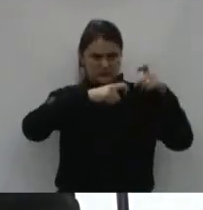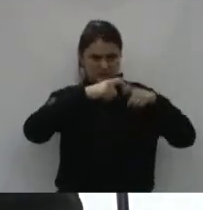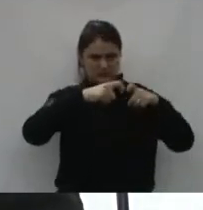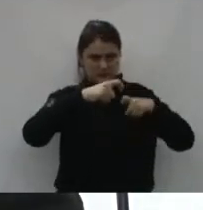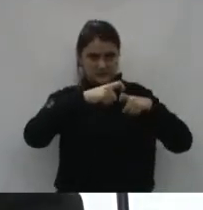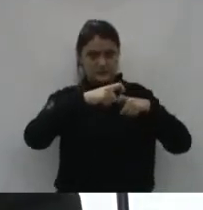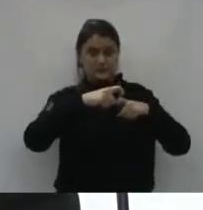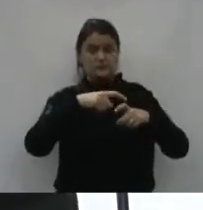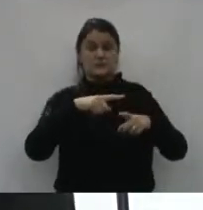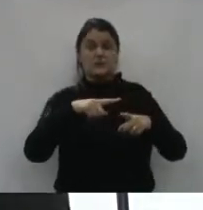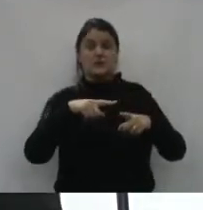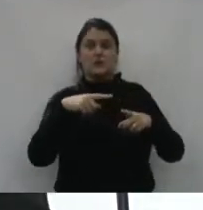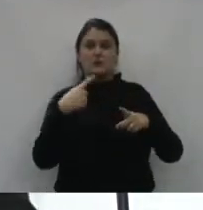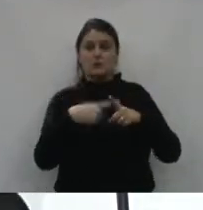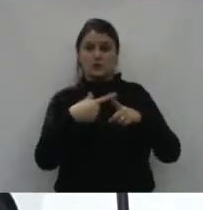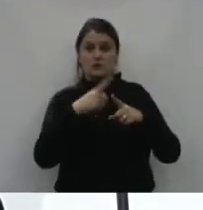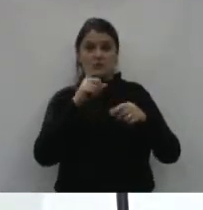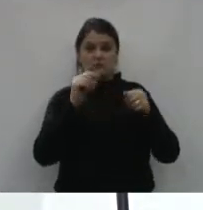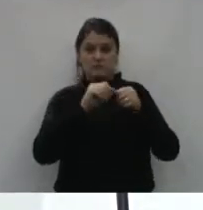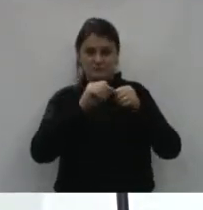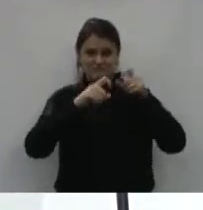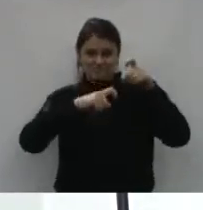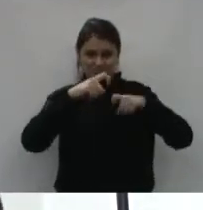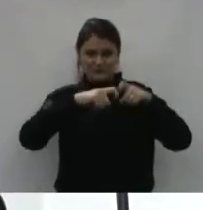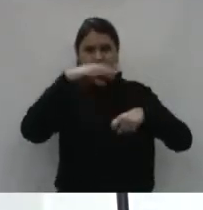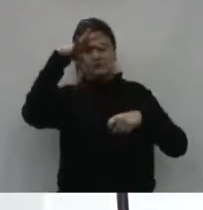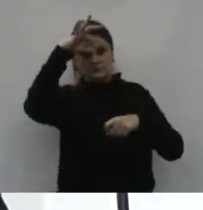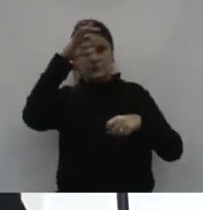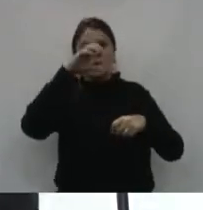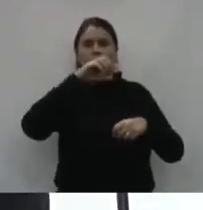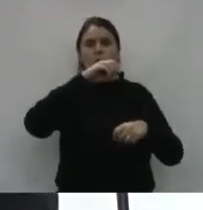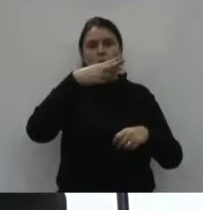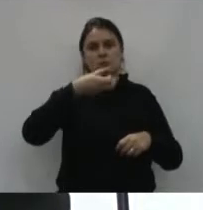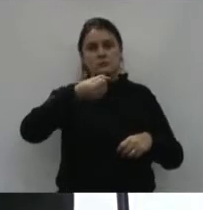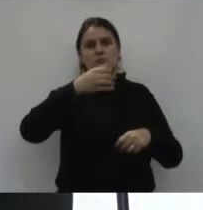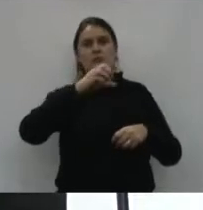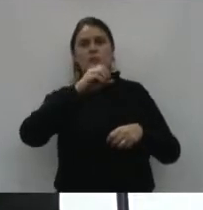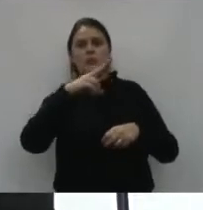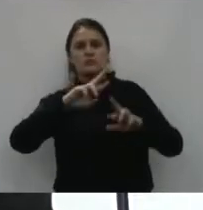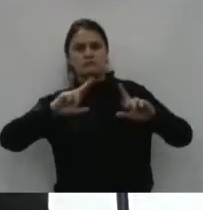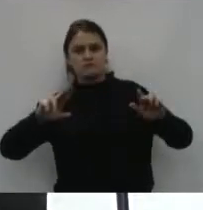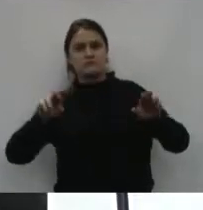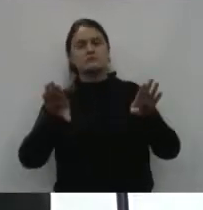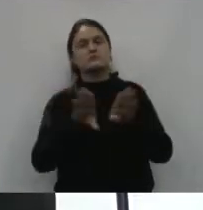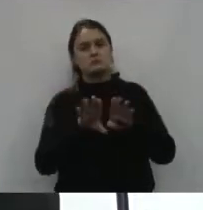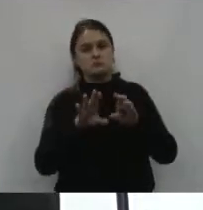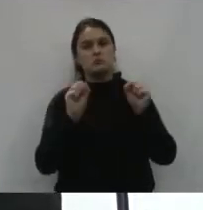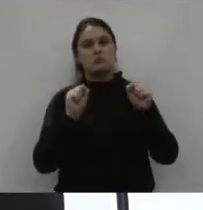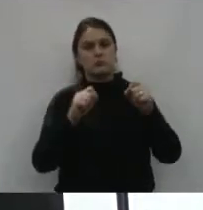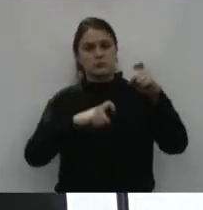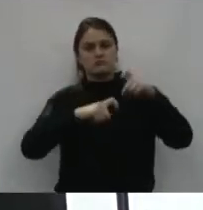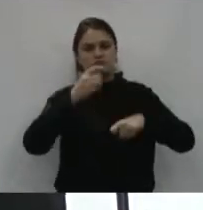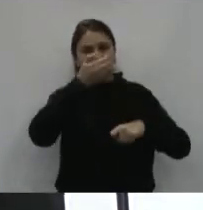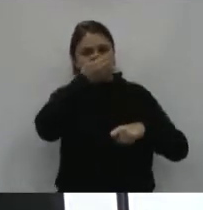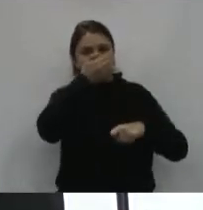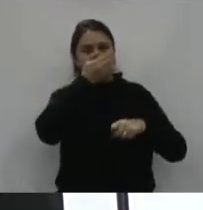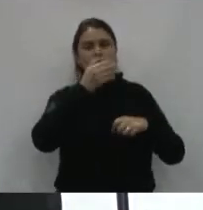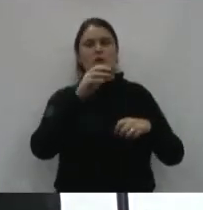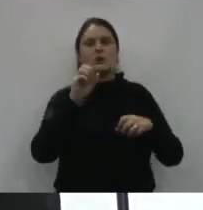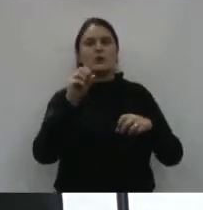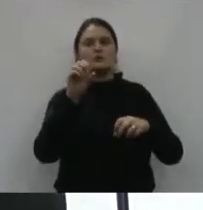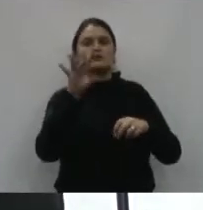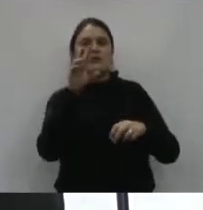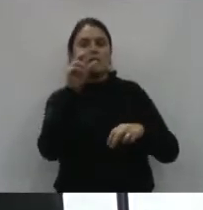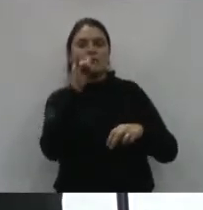além do ato sexual com penetração vaginal anal outros atos também são considerados abuso sexual